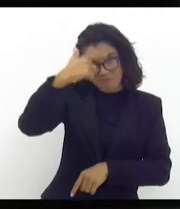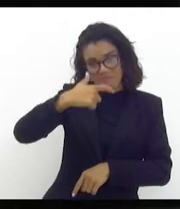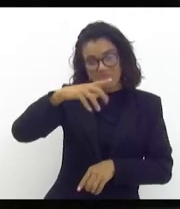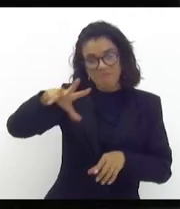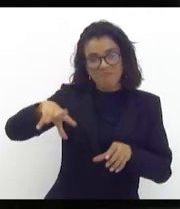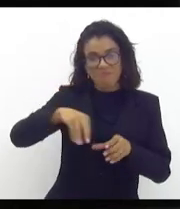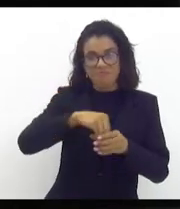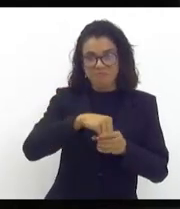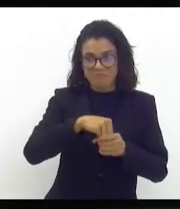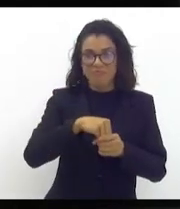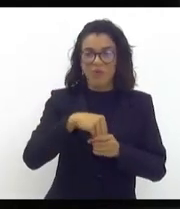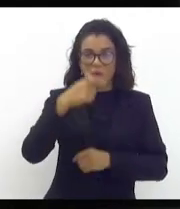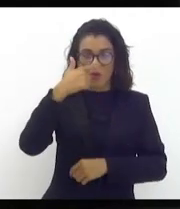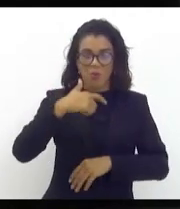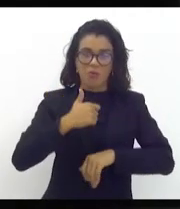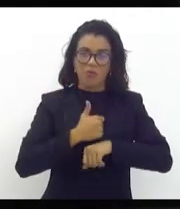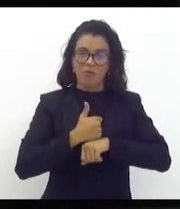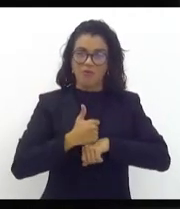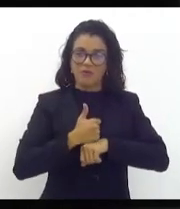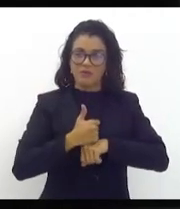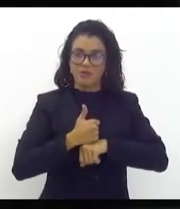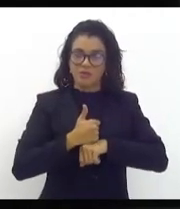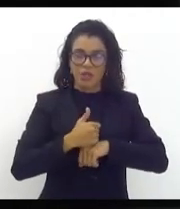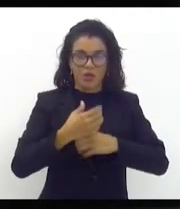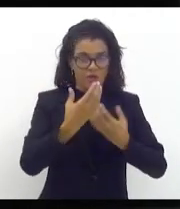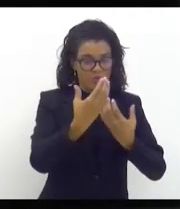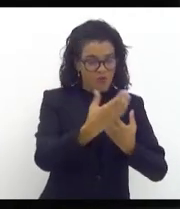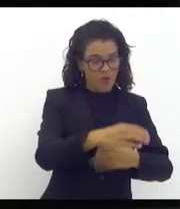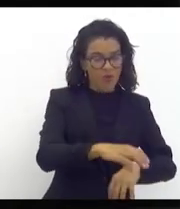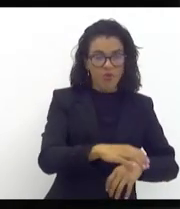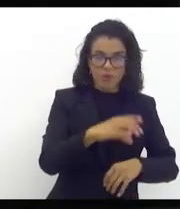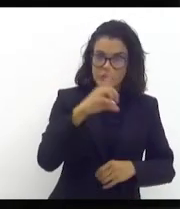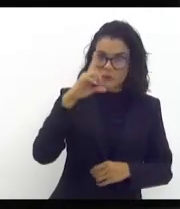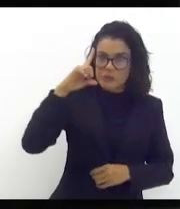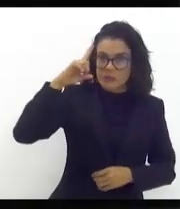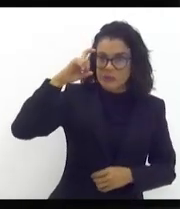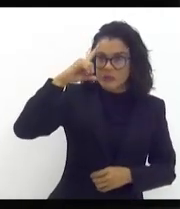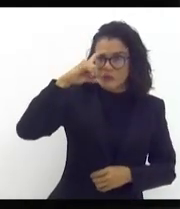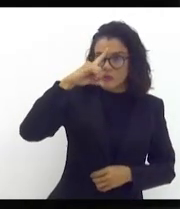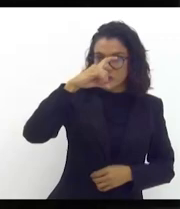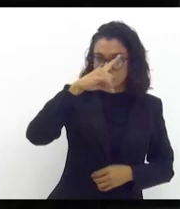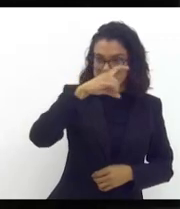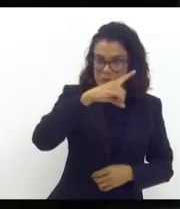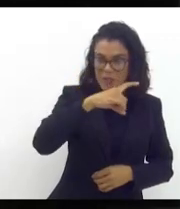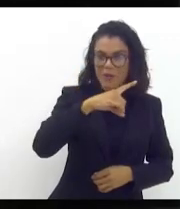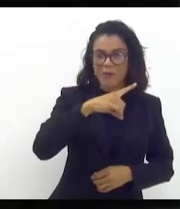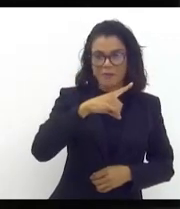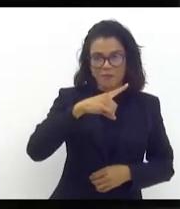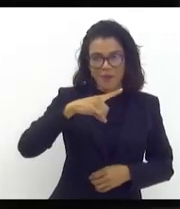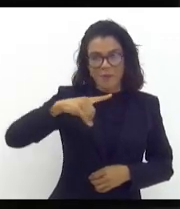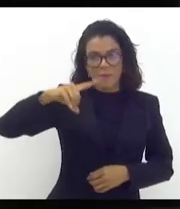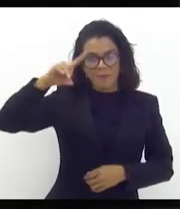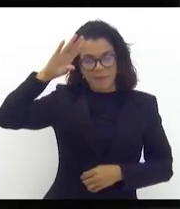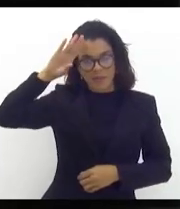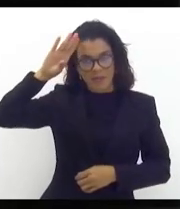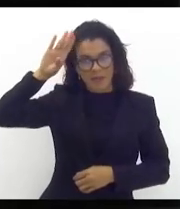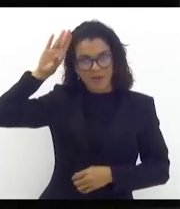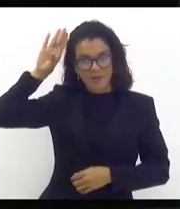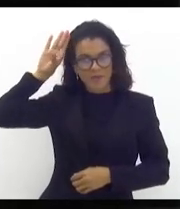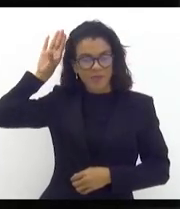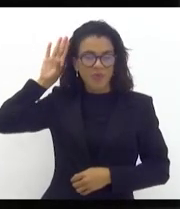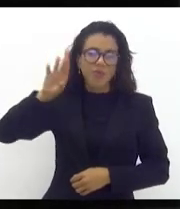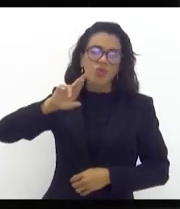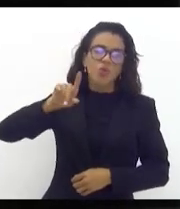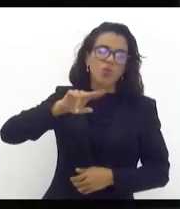né, com um profissional que fez um concurso super difícil para o nível de terceiro grau, não que o atual não